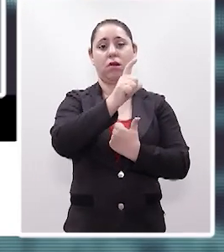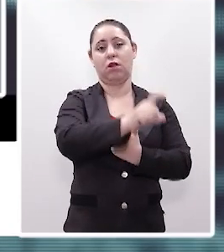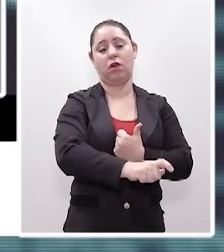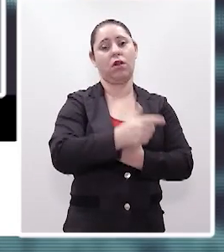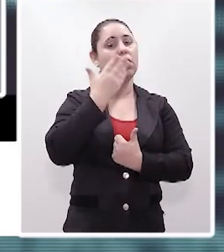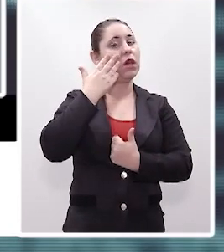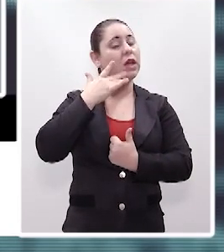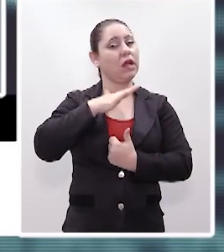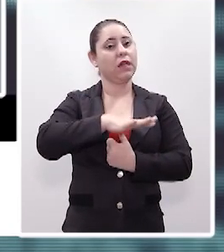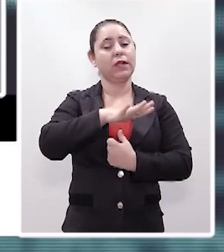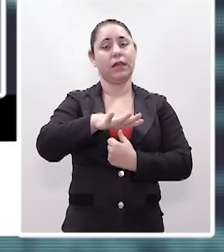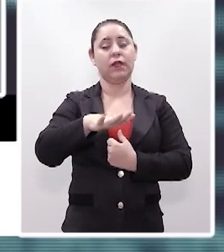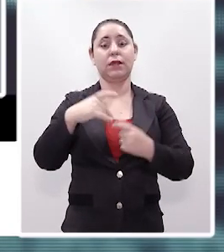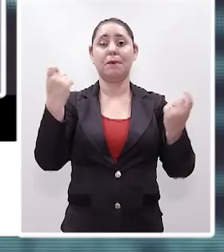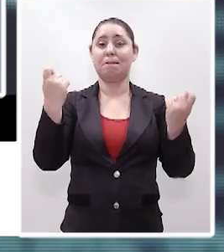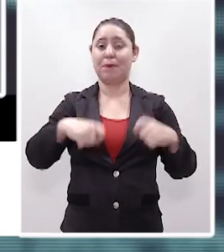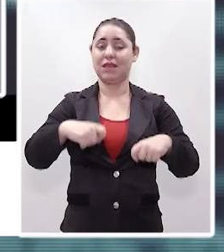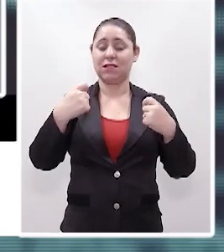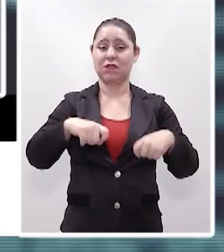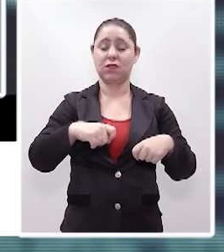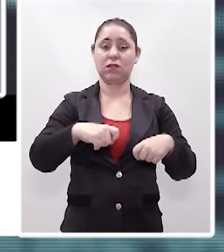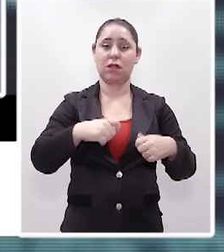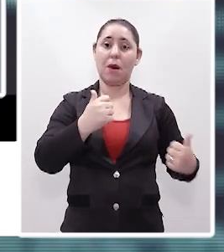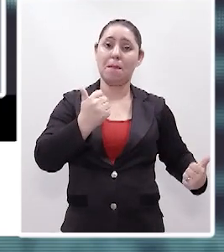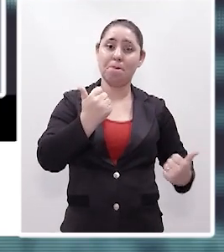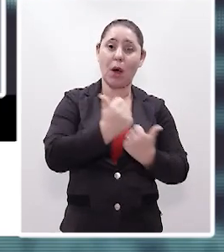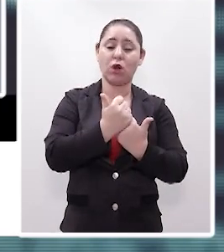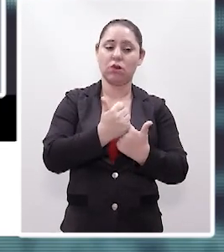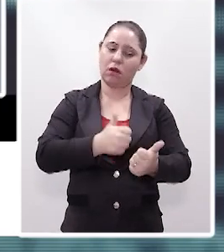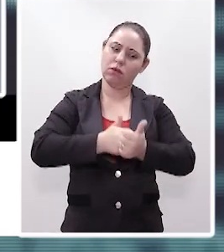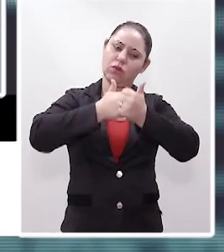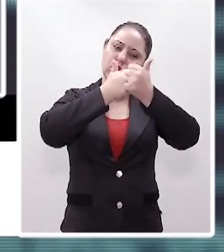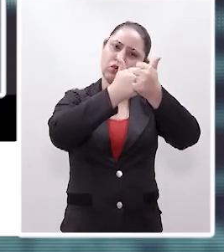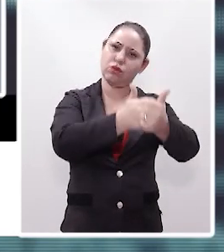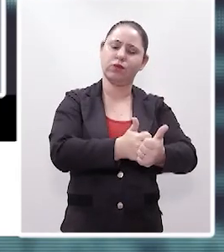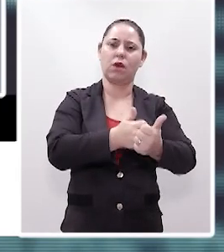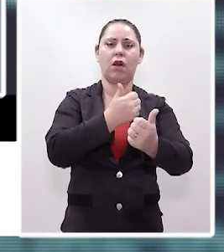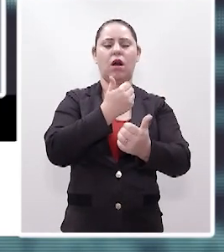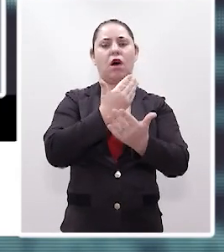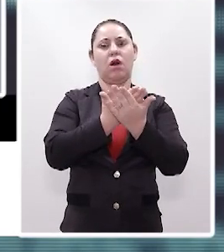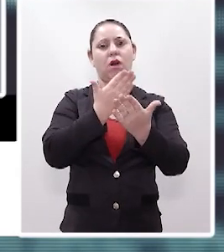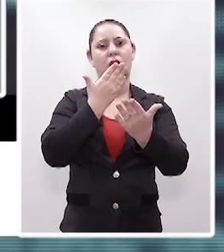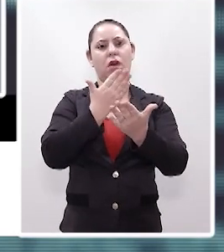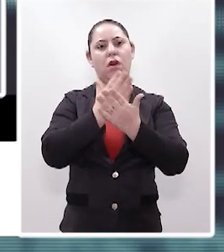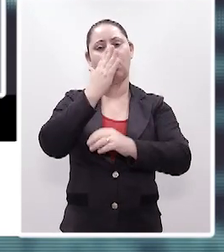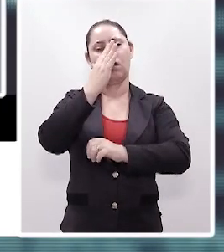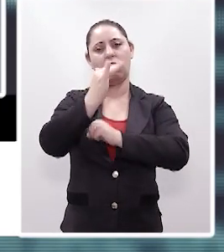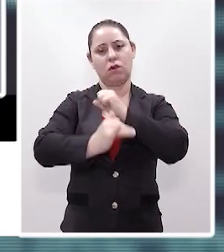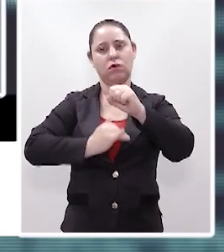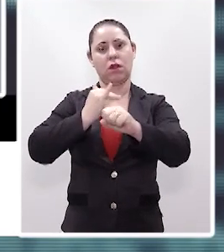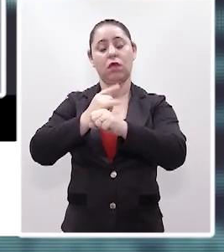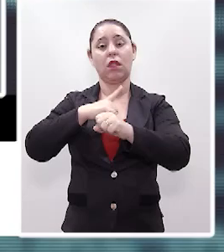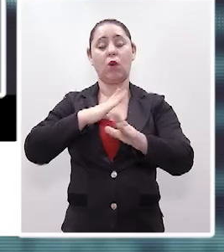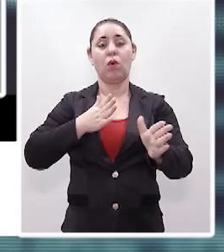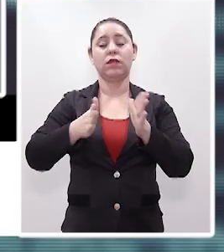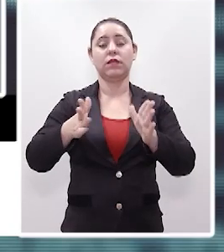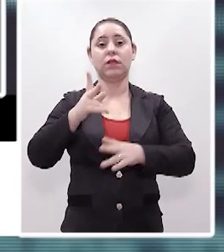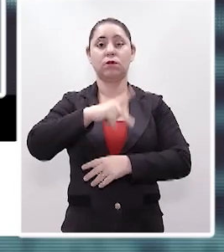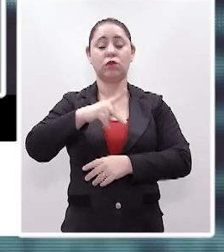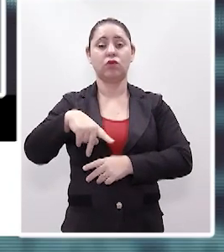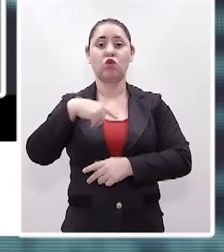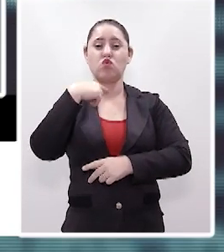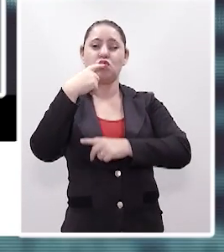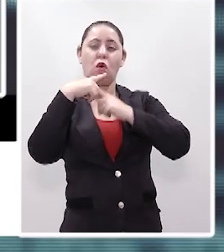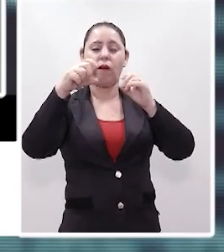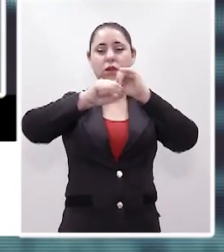criança, né? O Estado teria que dar condições dele acompanhar essas aulas de forma online e ter um acesso ao professor para tirar